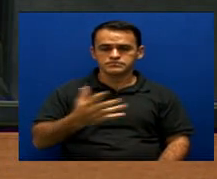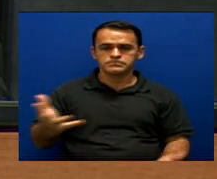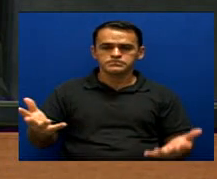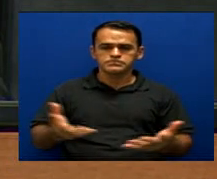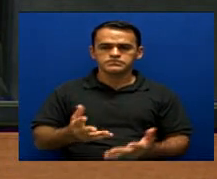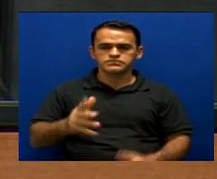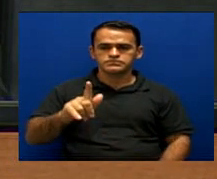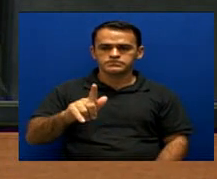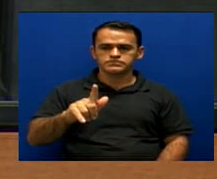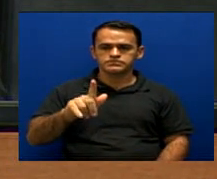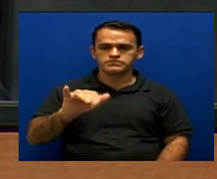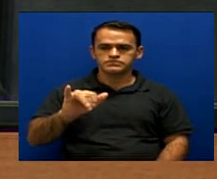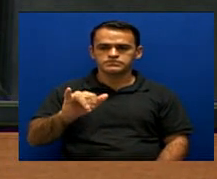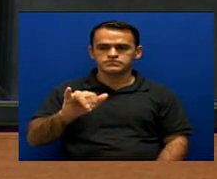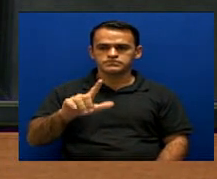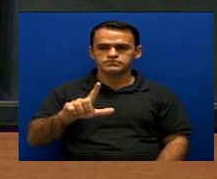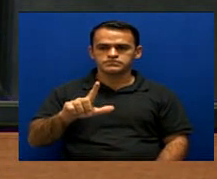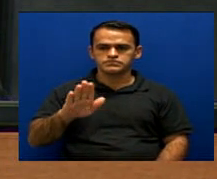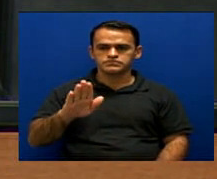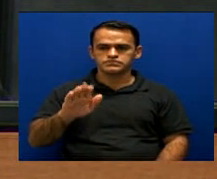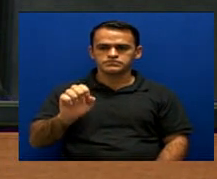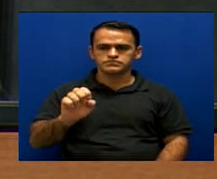por gilberto vanek